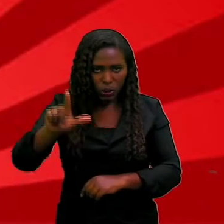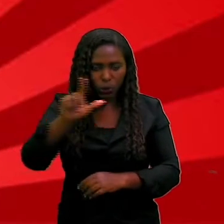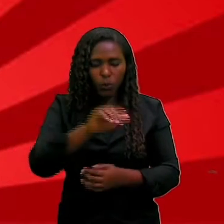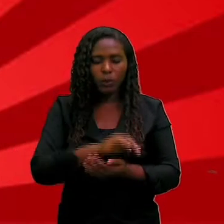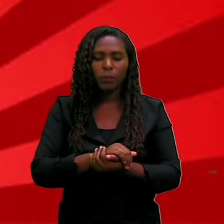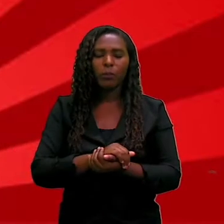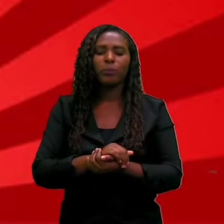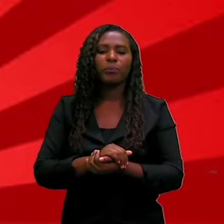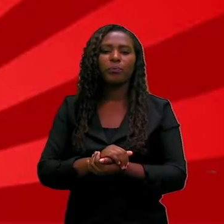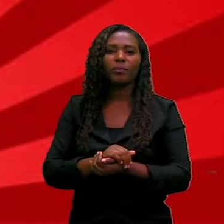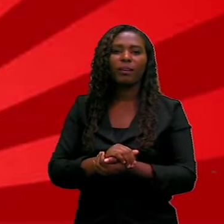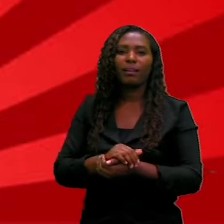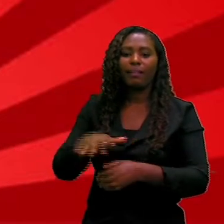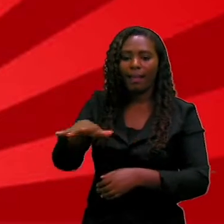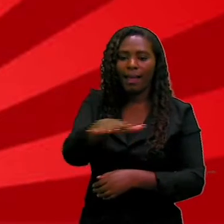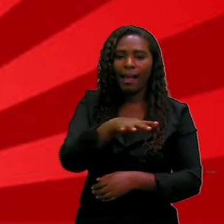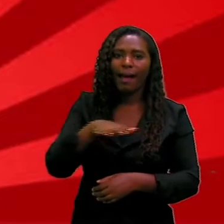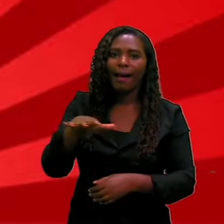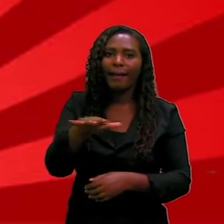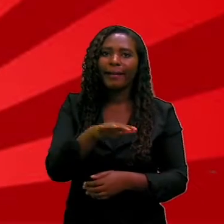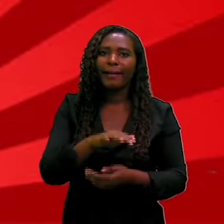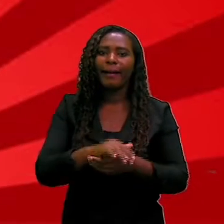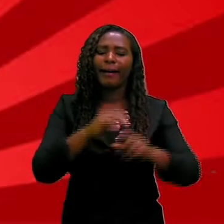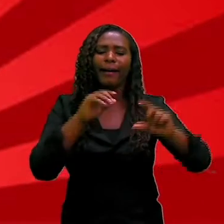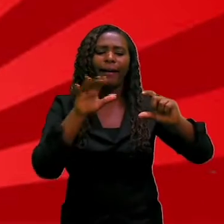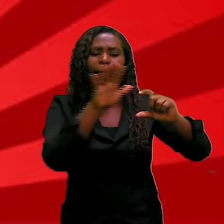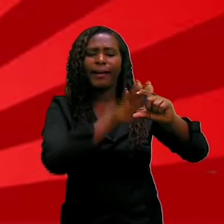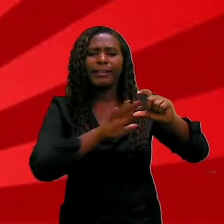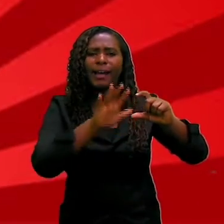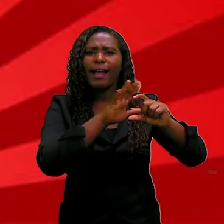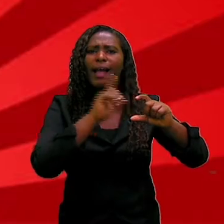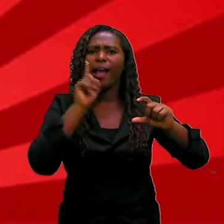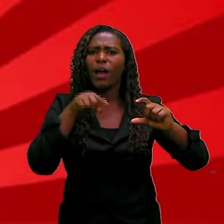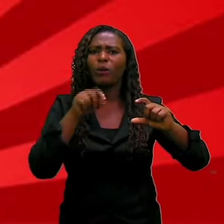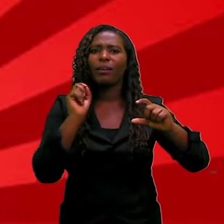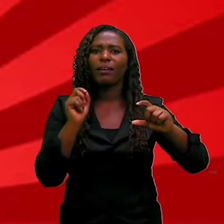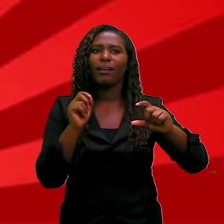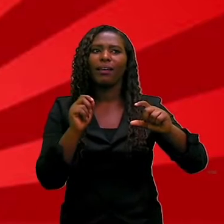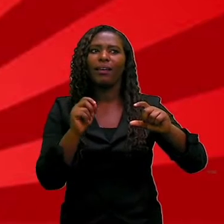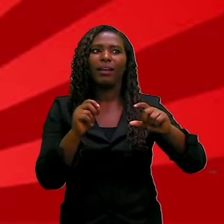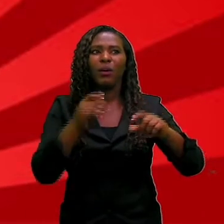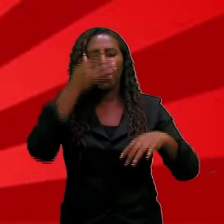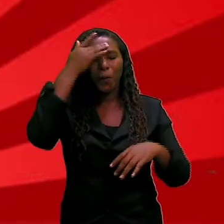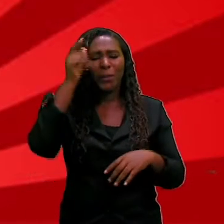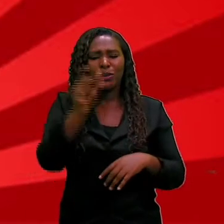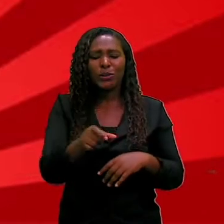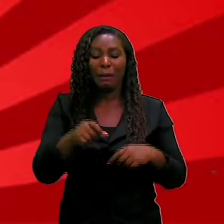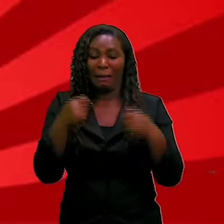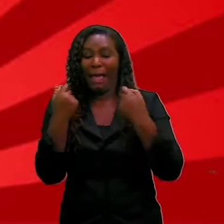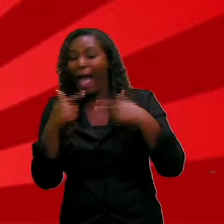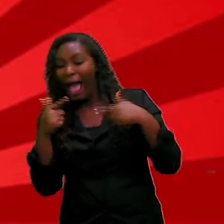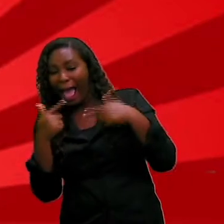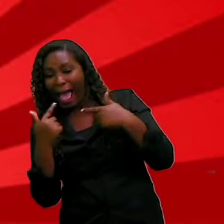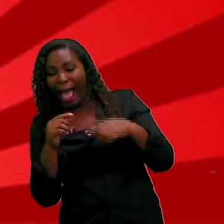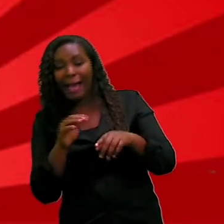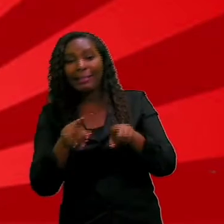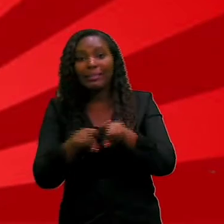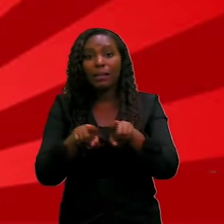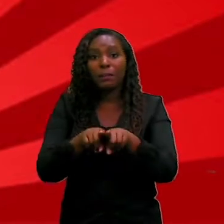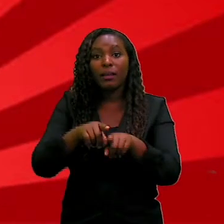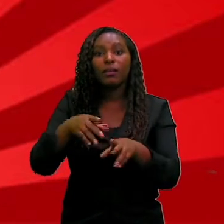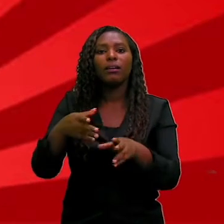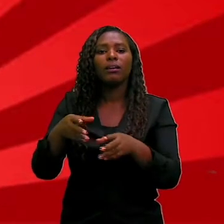alguém ou de alguma coisa com vista a obter aí uma reação do leitor, ouvinte ou